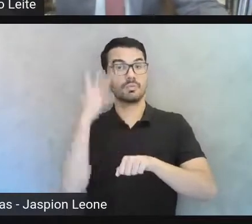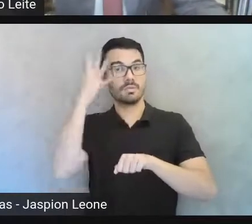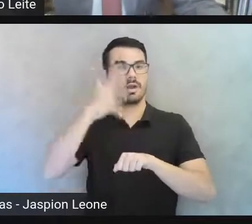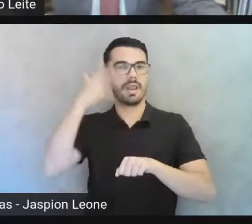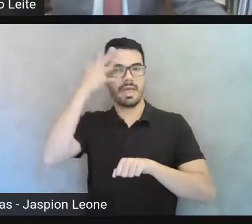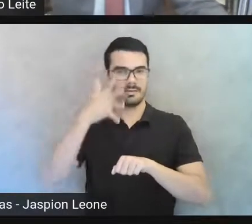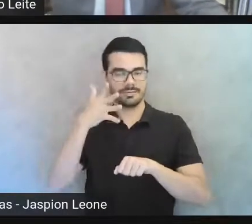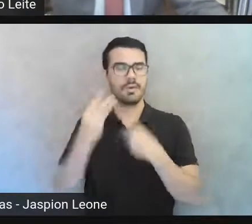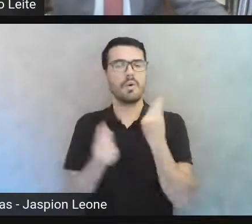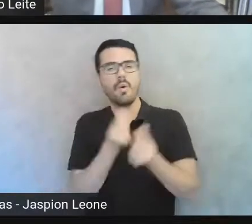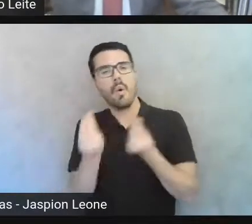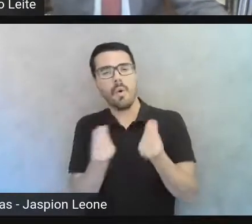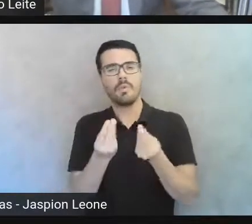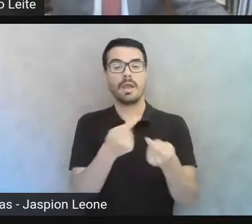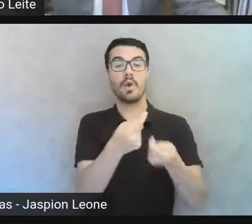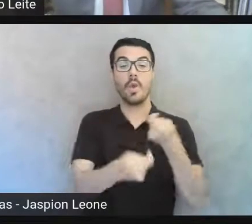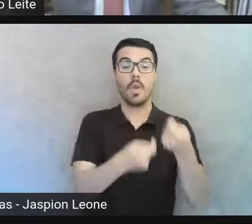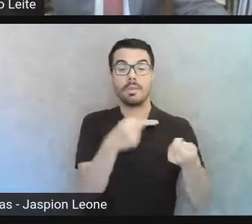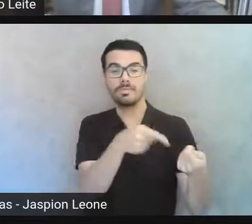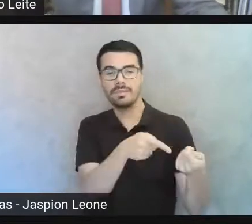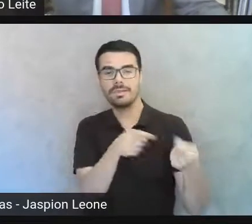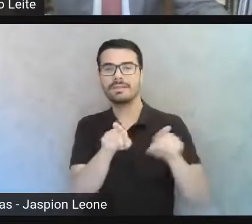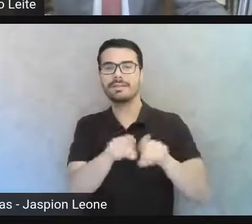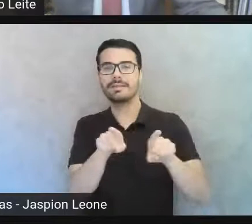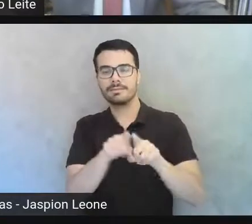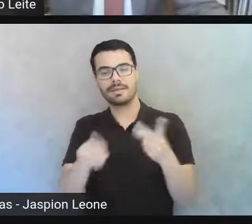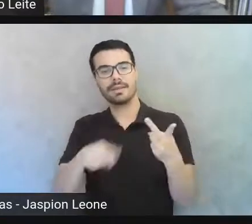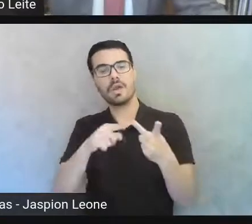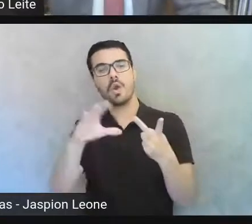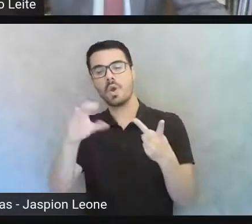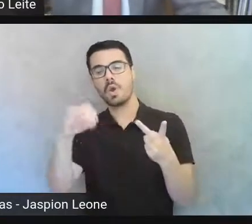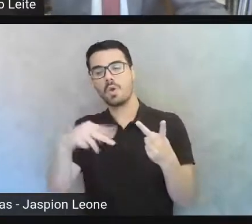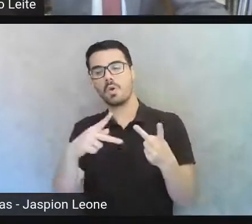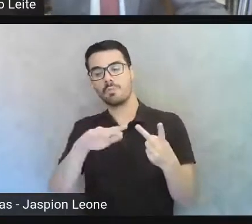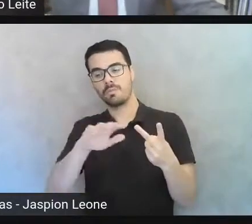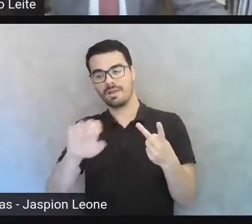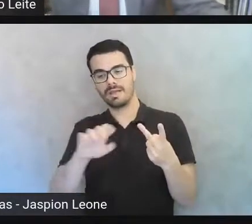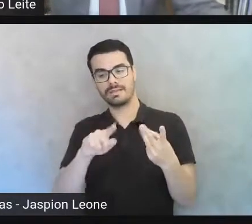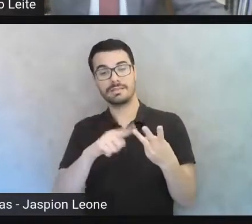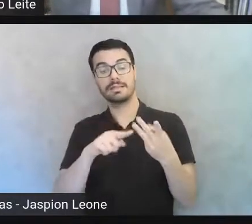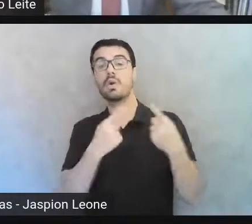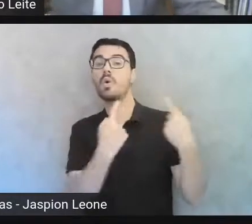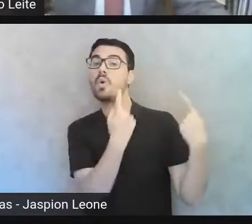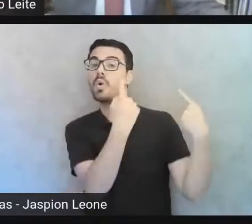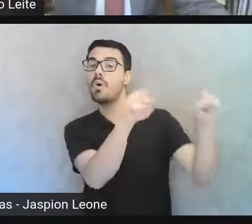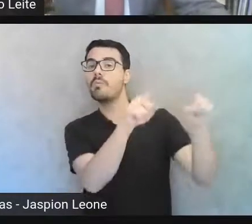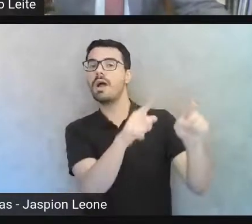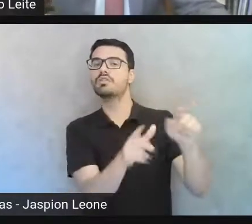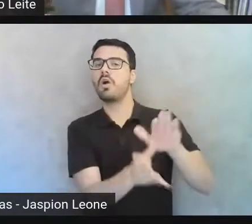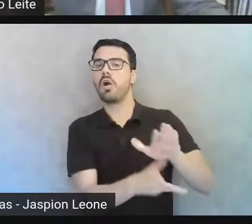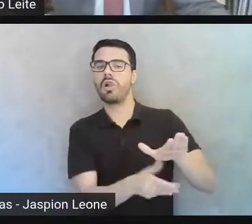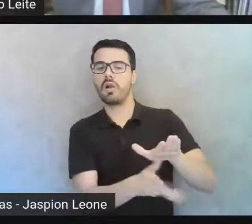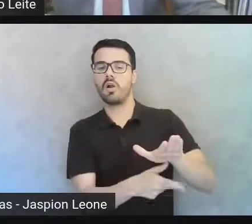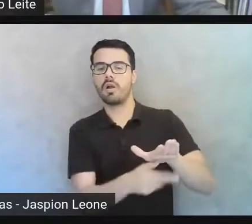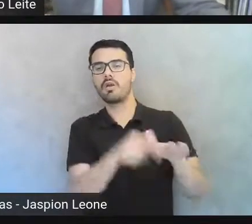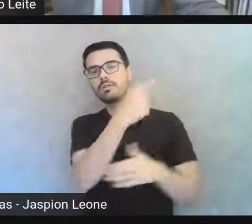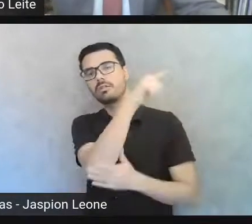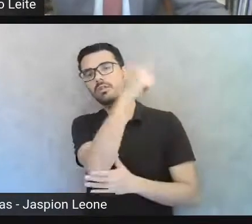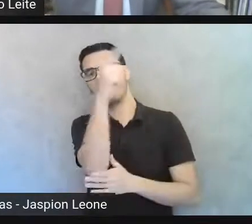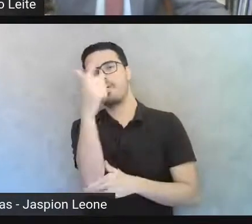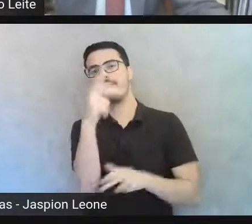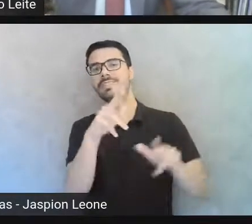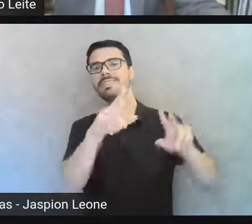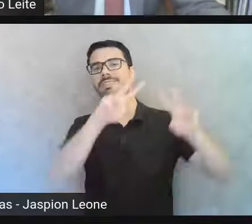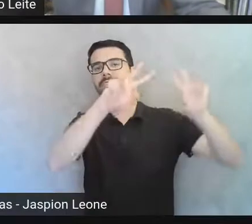econômicos, conjuntura econômica, compliance e combate à corrupção, direito eleitoral e outros temas relacionados